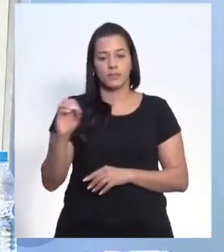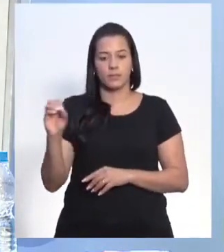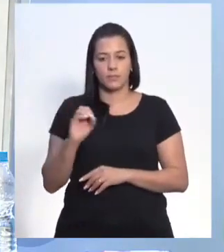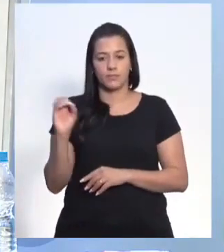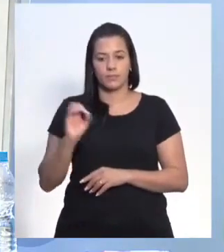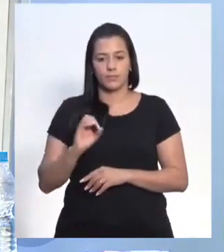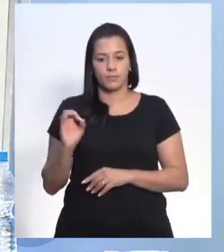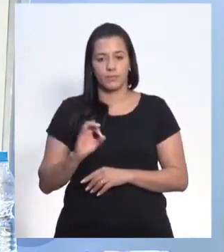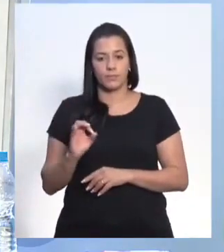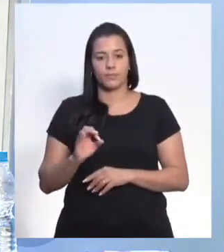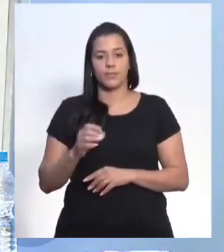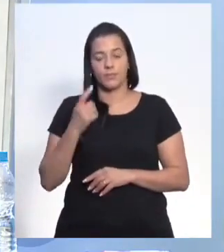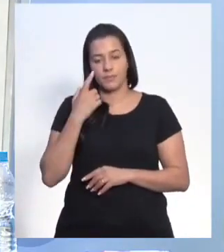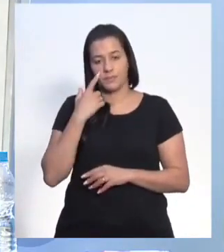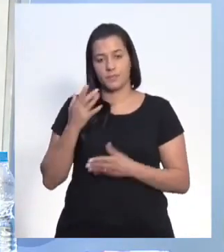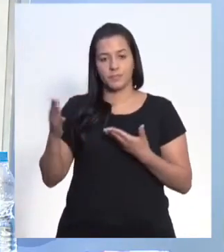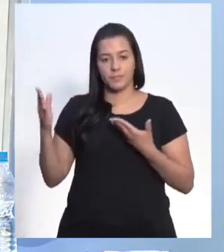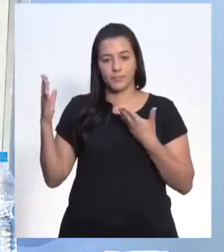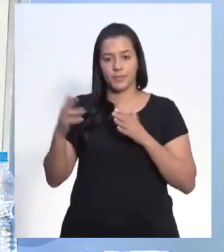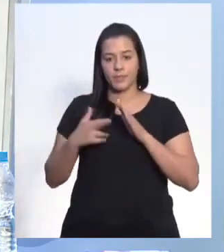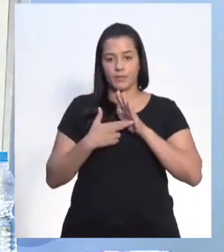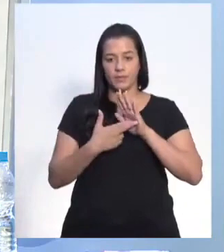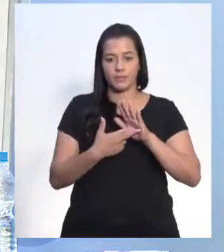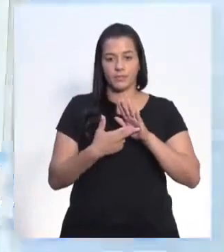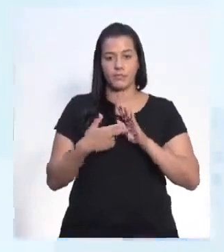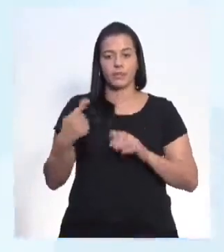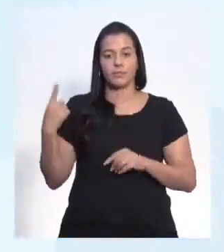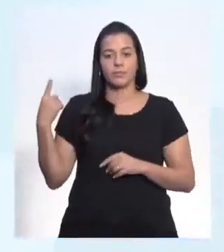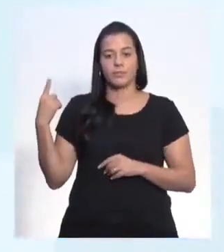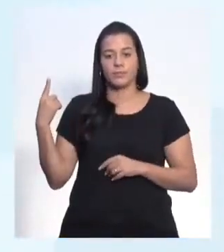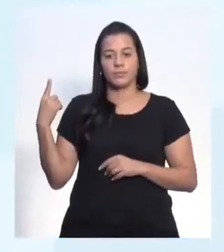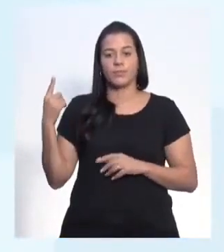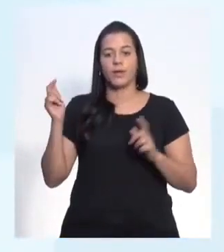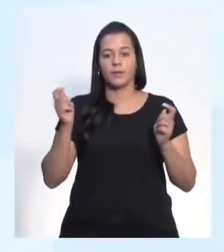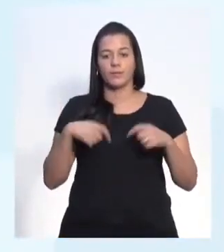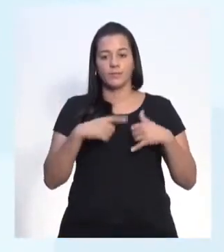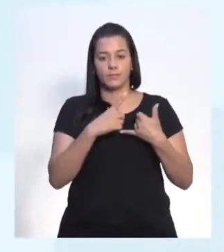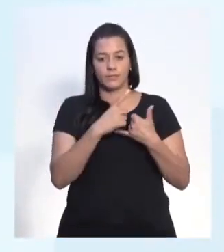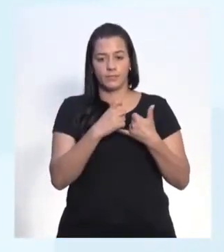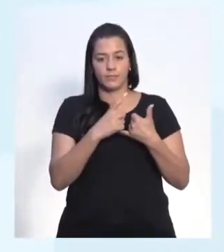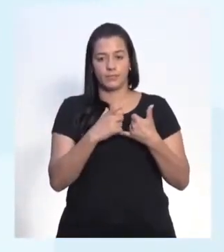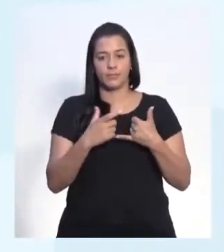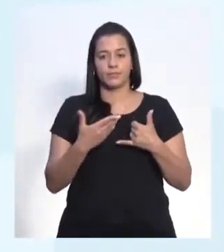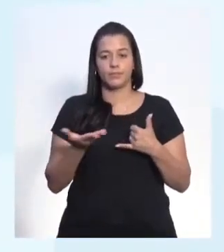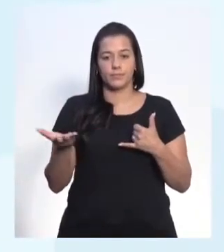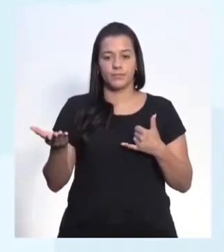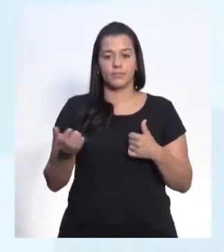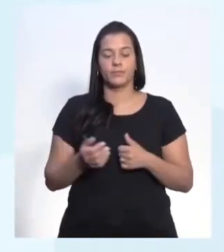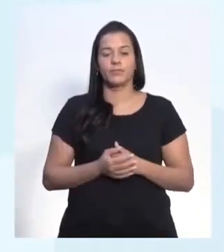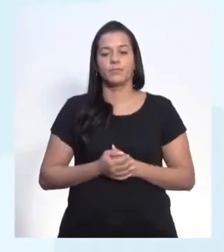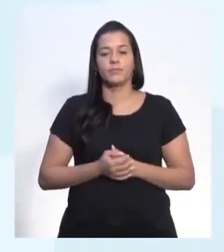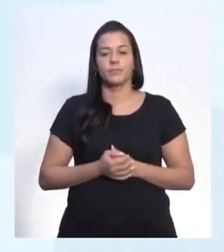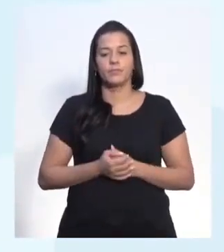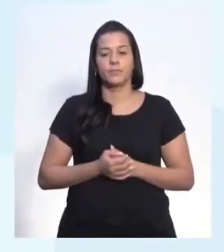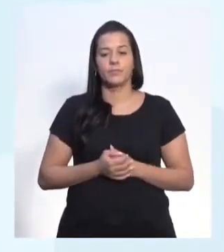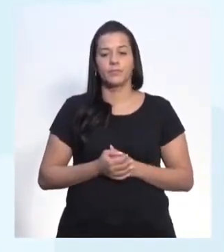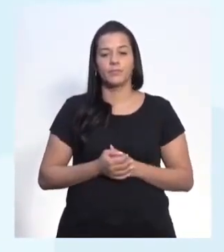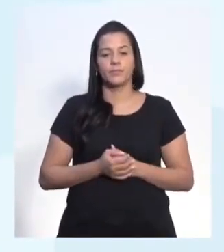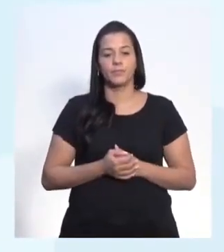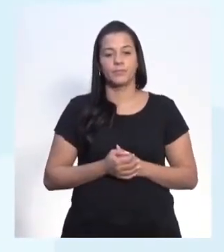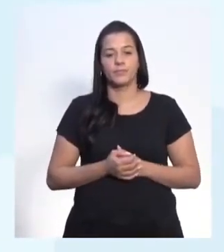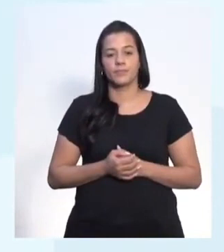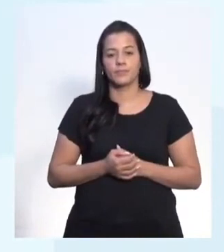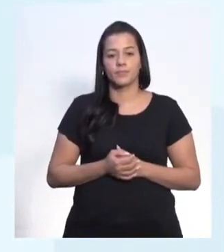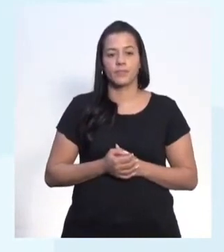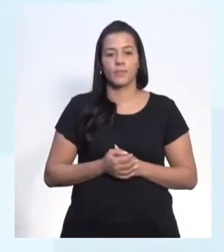bom. Vou pedir, então, para pôr a resolução da atividade 2 na tela para eles tirarem o print. Pode tirar o print, aproveita aí.